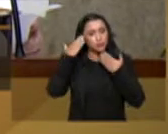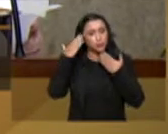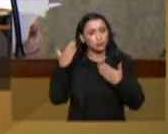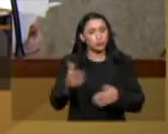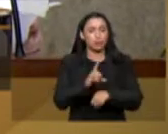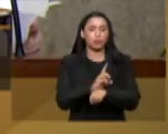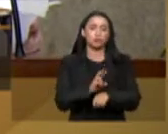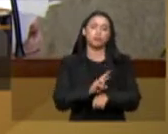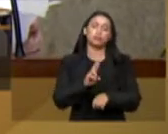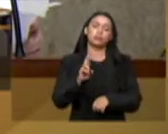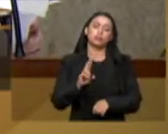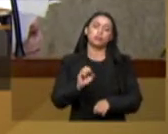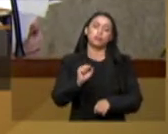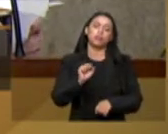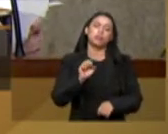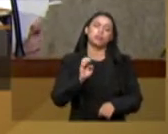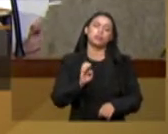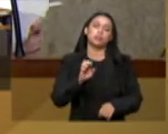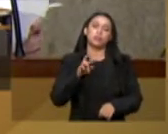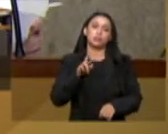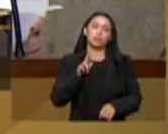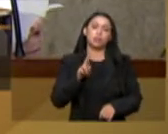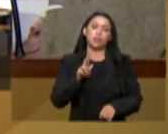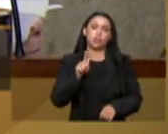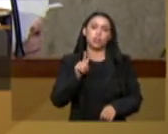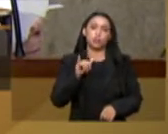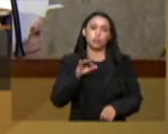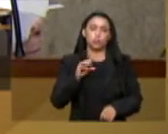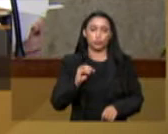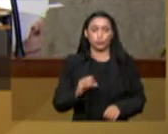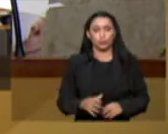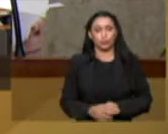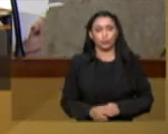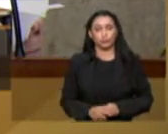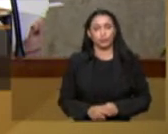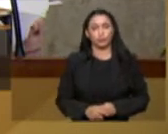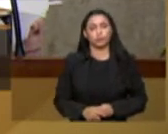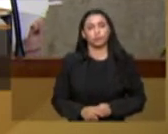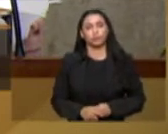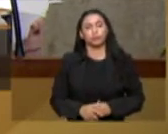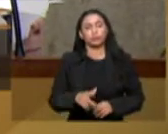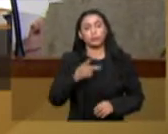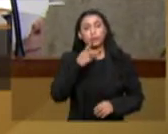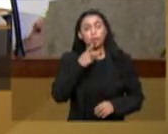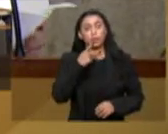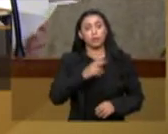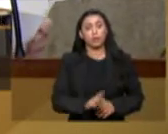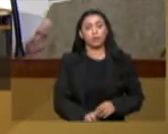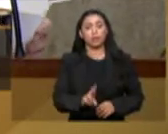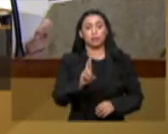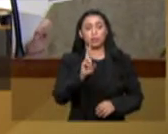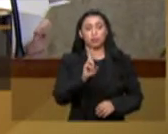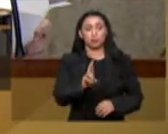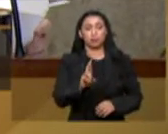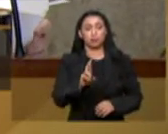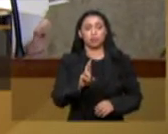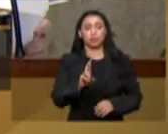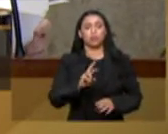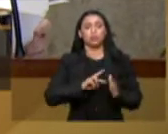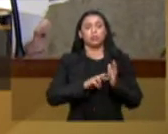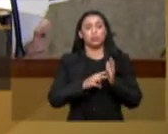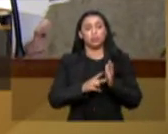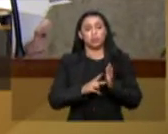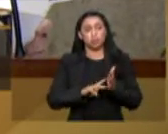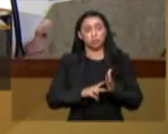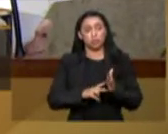Agradeço ao doutor Sérgio Montenegro de Almeida Filho, que falou pelo SINDRACON, e